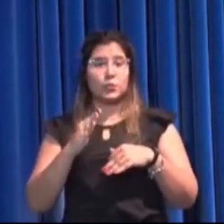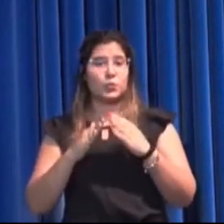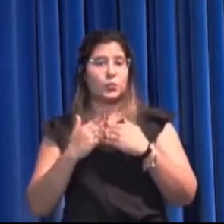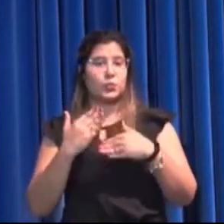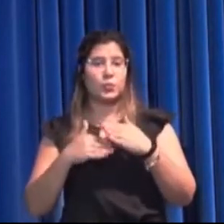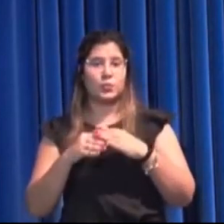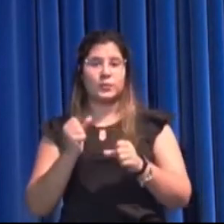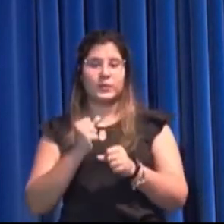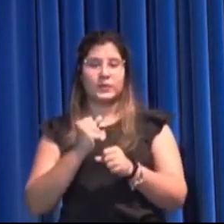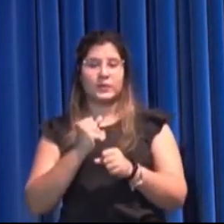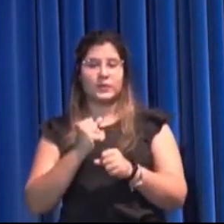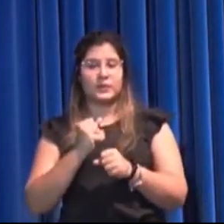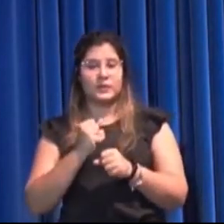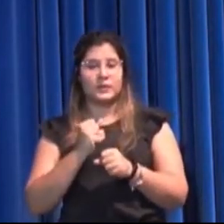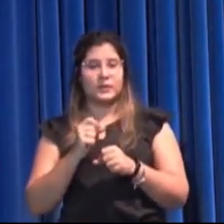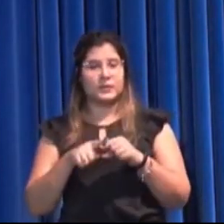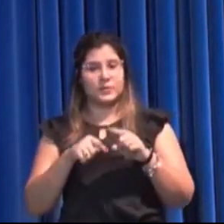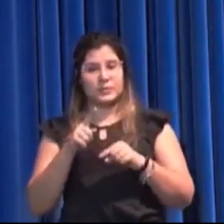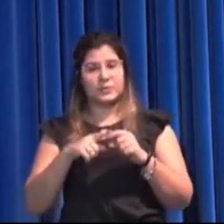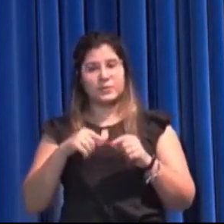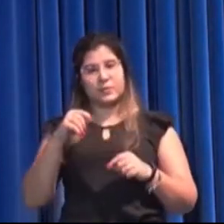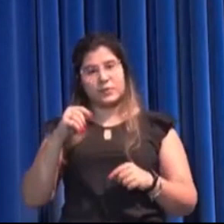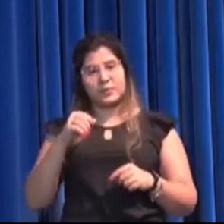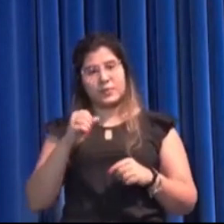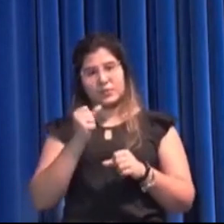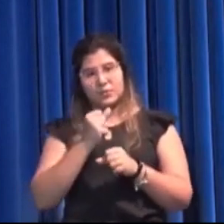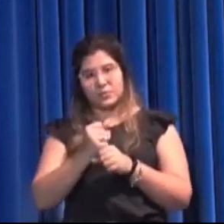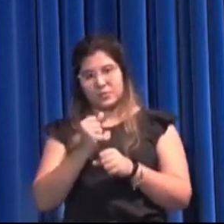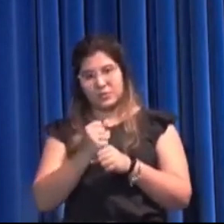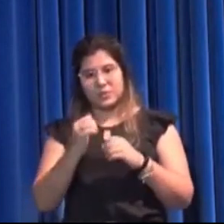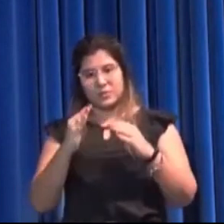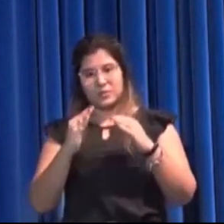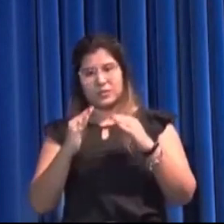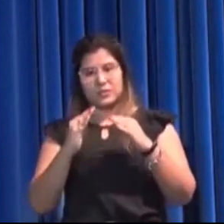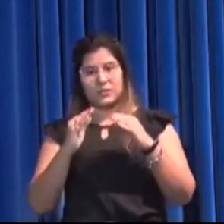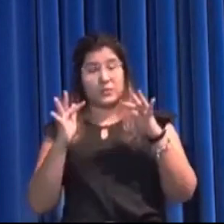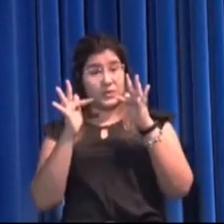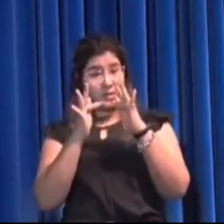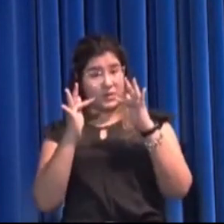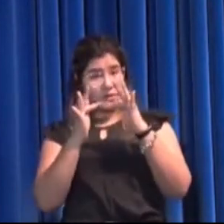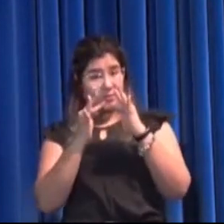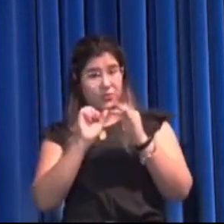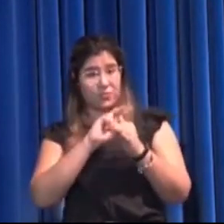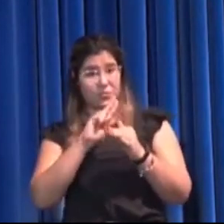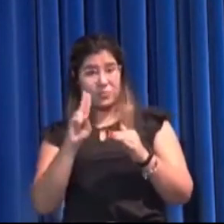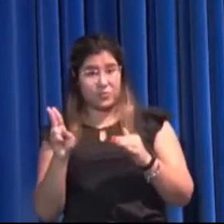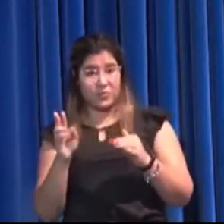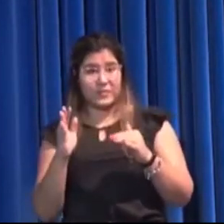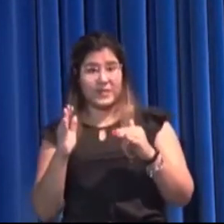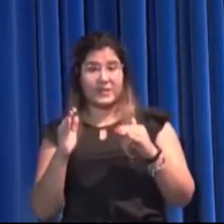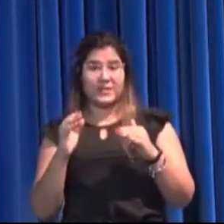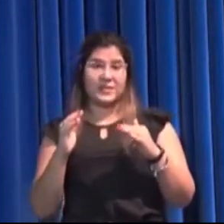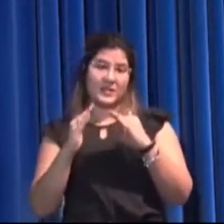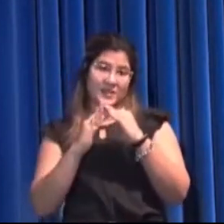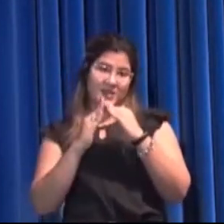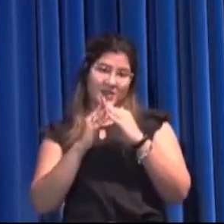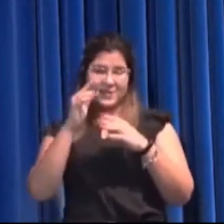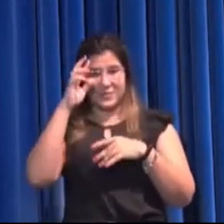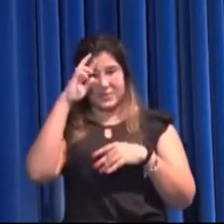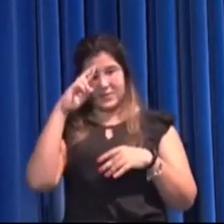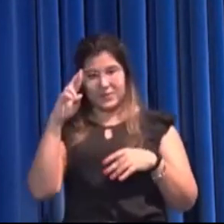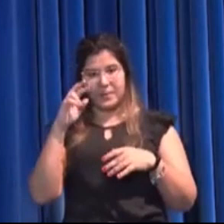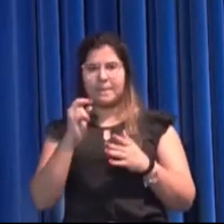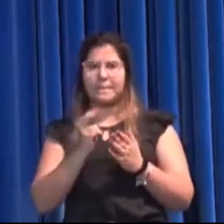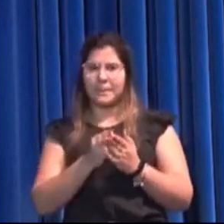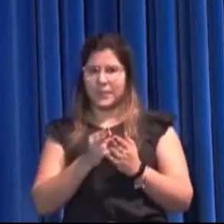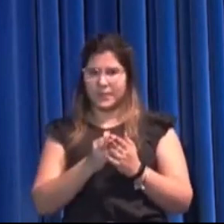Salomão então partiu para construir o templo chamado a Casa do Senhor. Veja que, apesar do